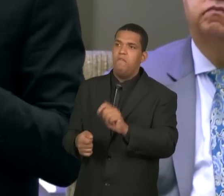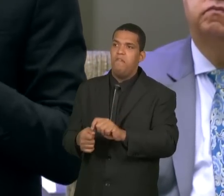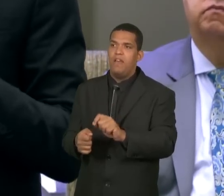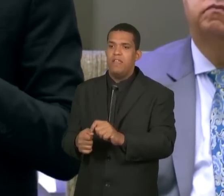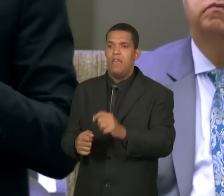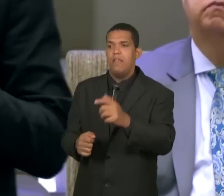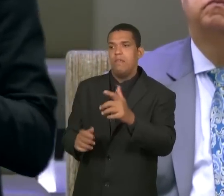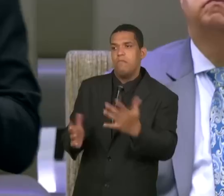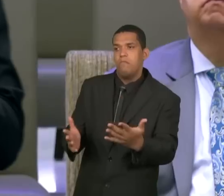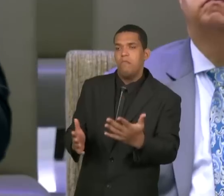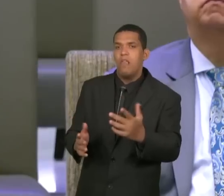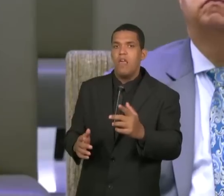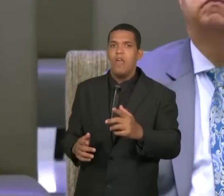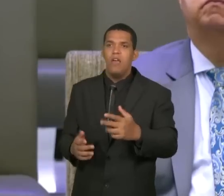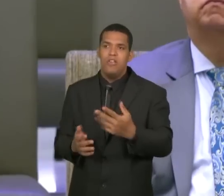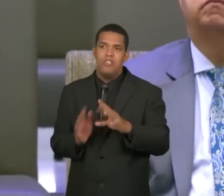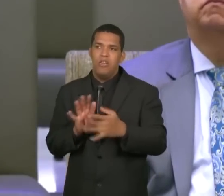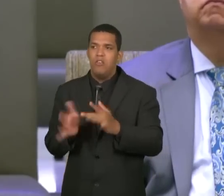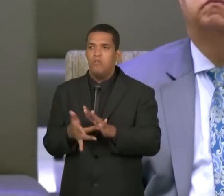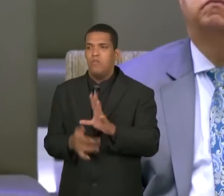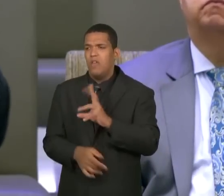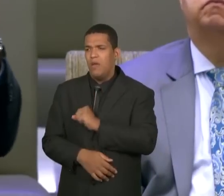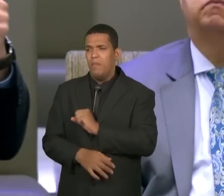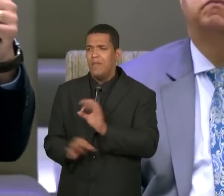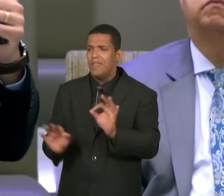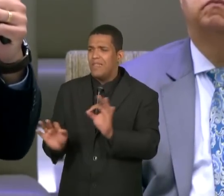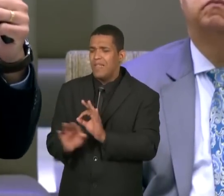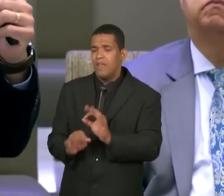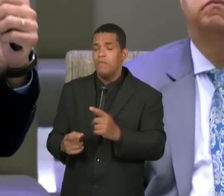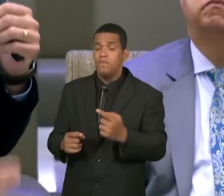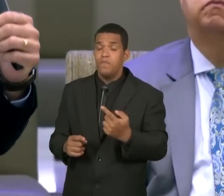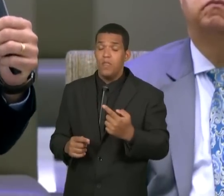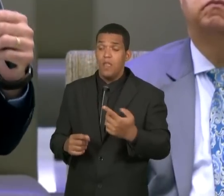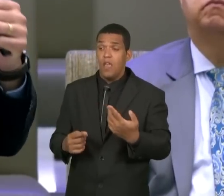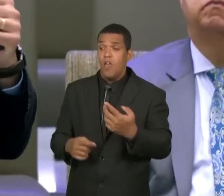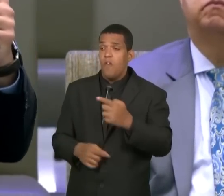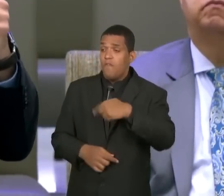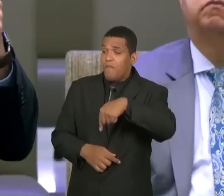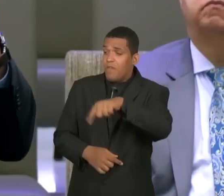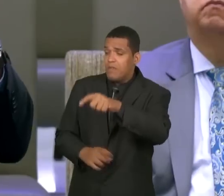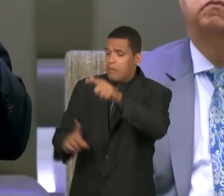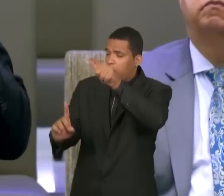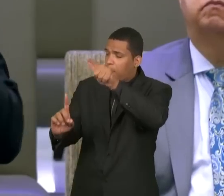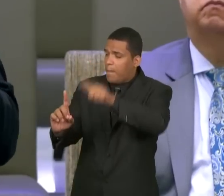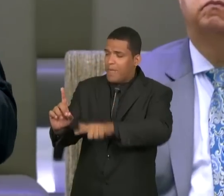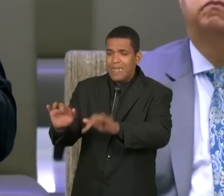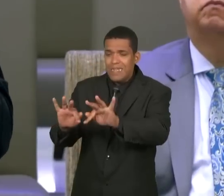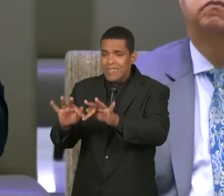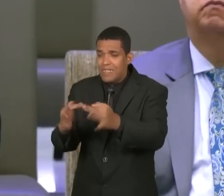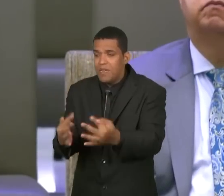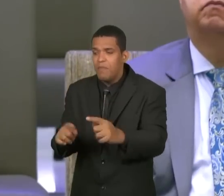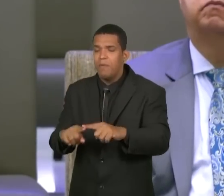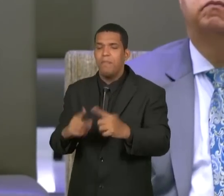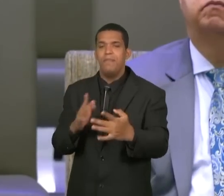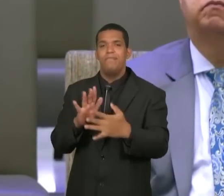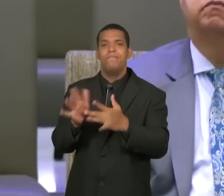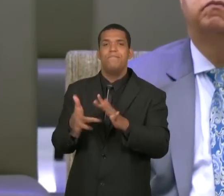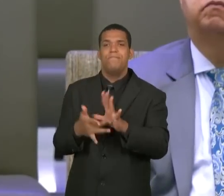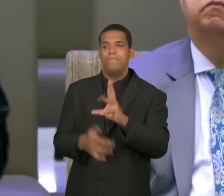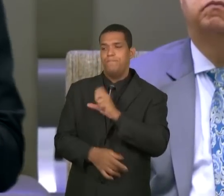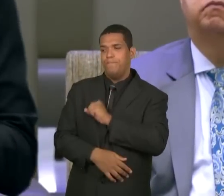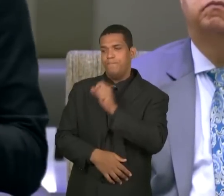posições de forma que você precisa entender esta noite pela palavra de Deus que ninguém